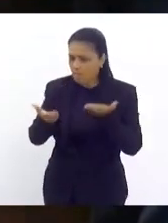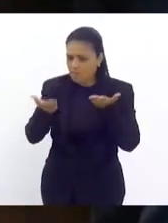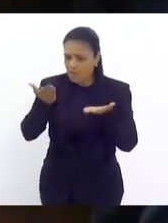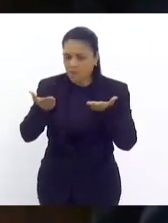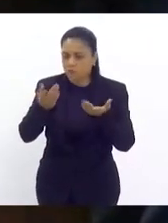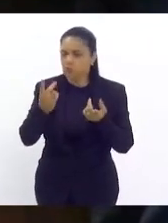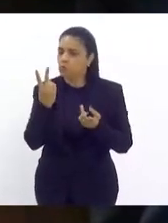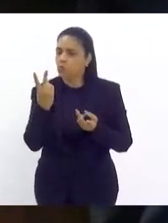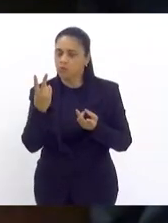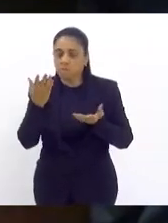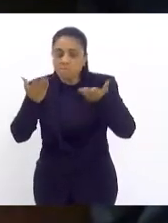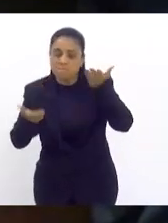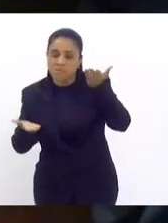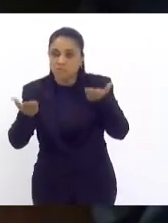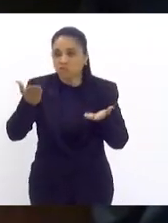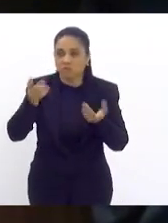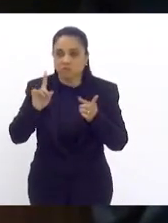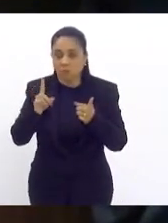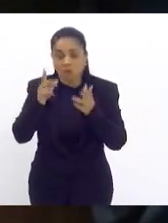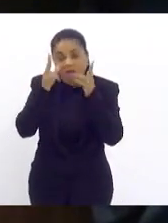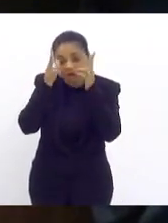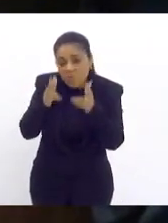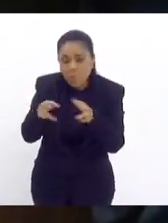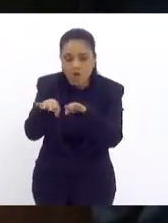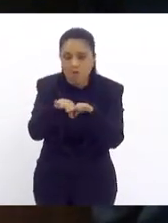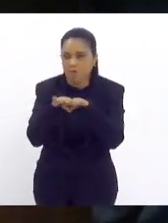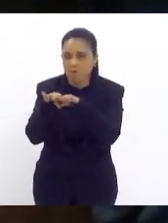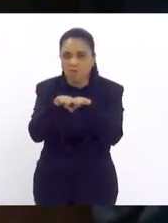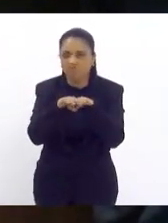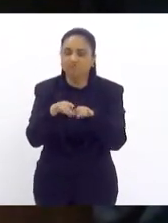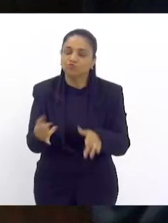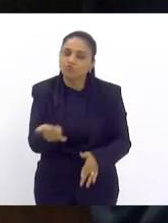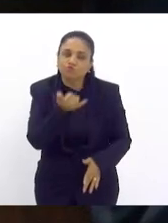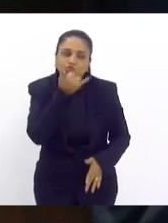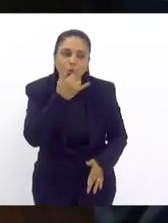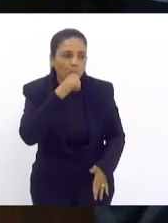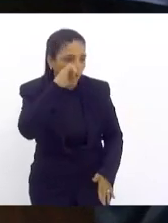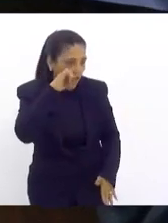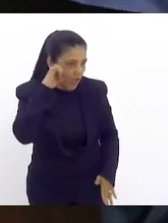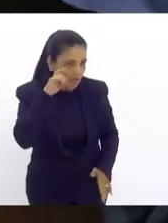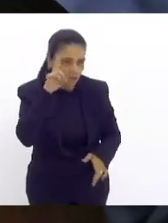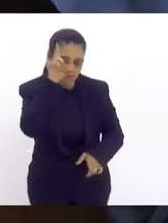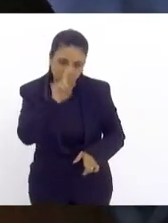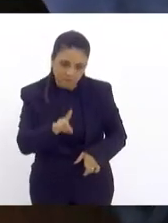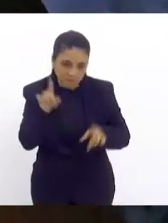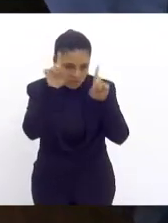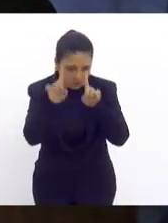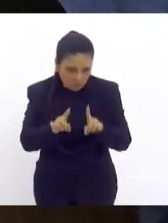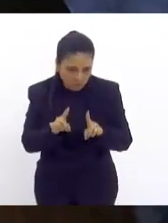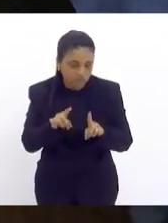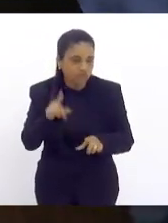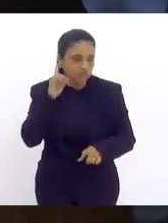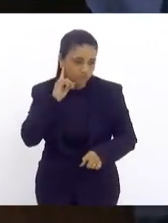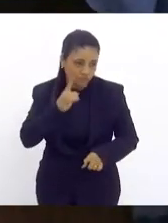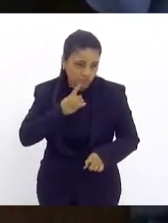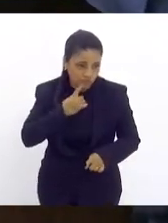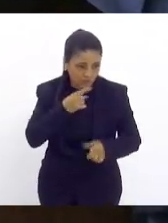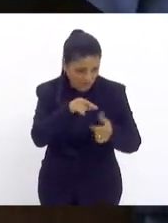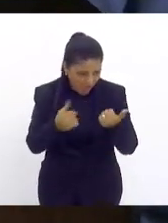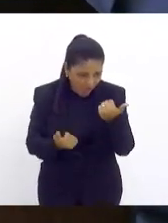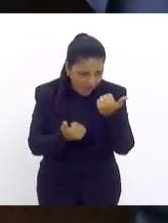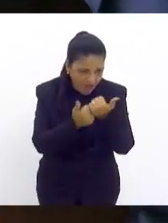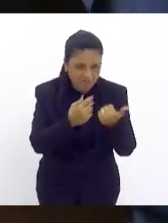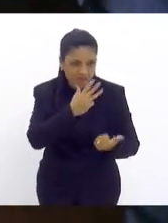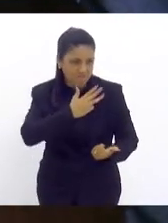isso seletiva que é a mesma coisa então me desculpe Érica você sendo uma deficiente auditiva você apoiar o presidente